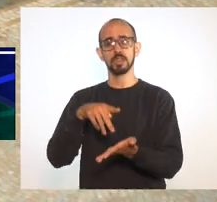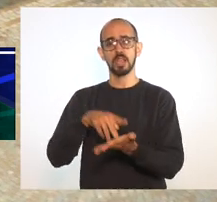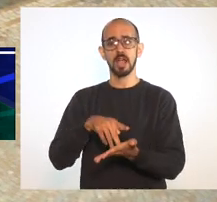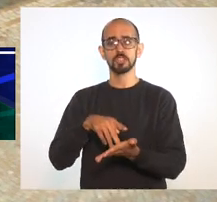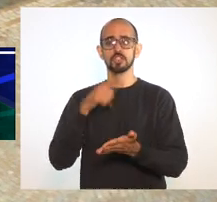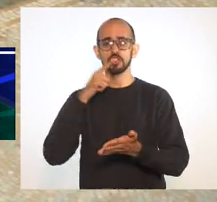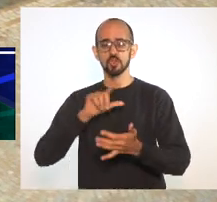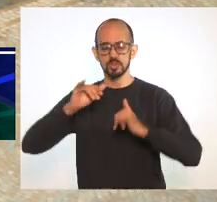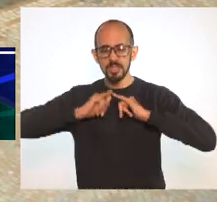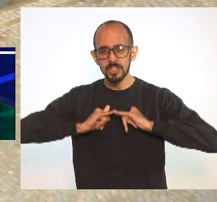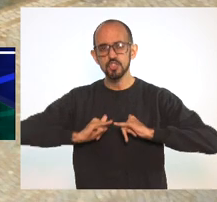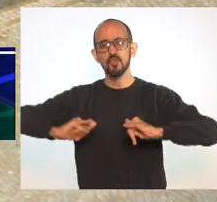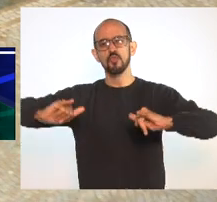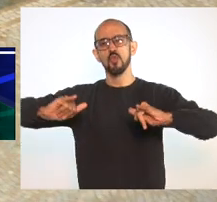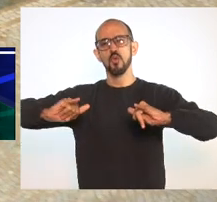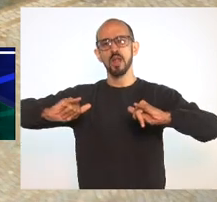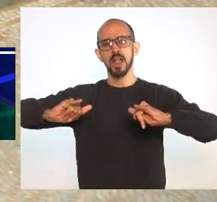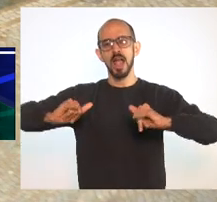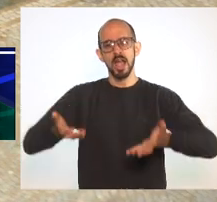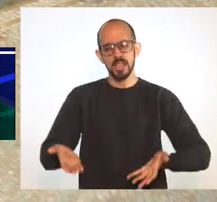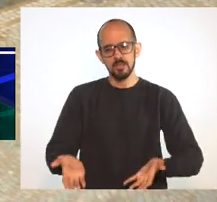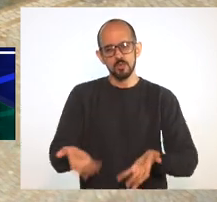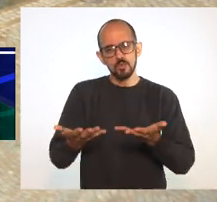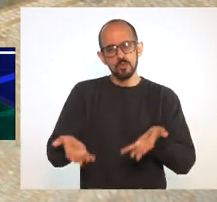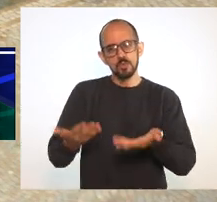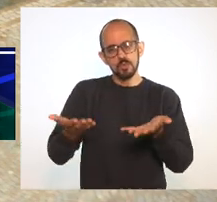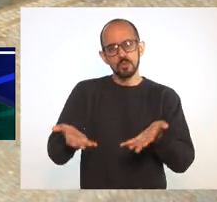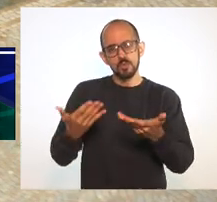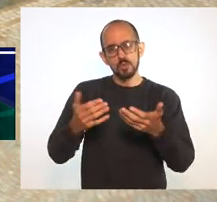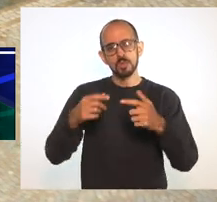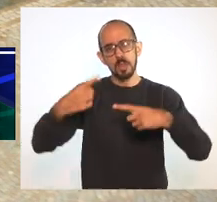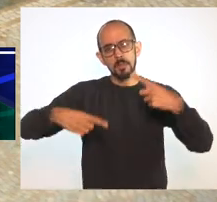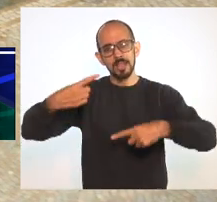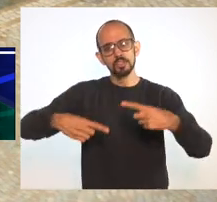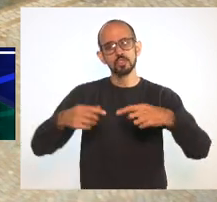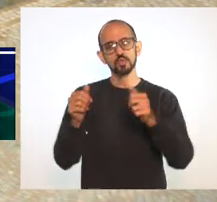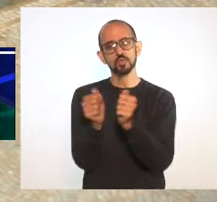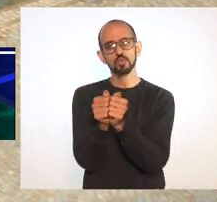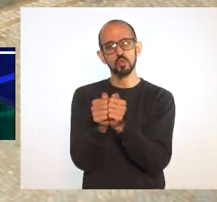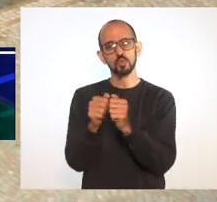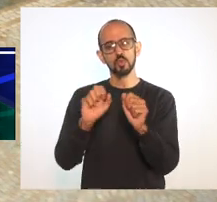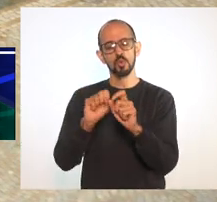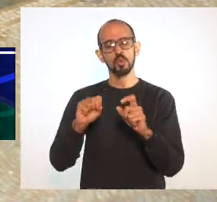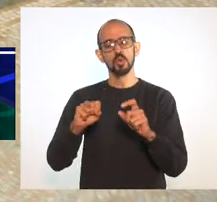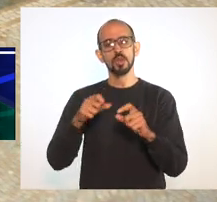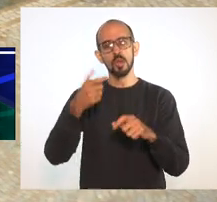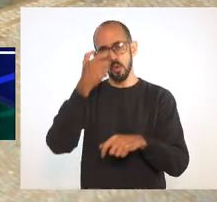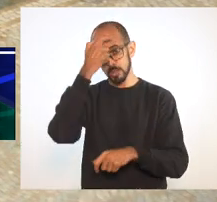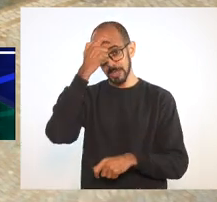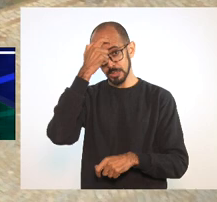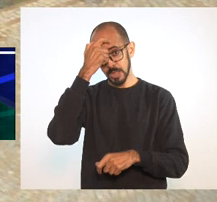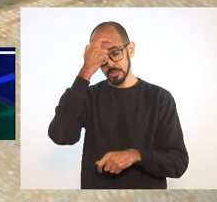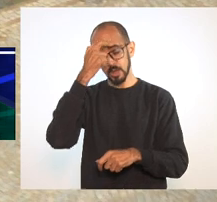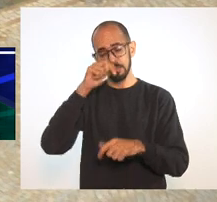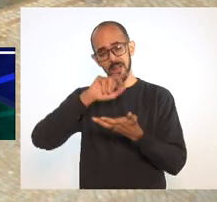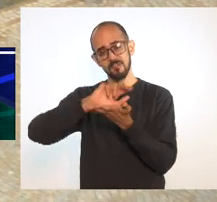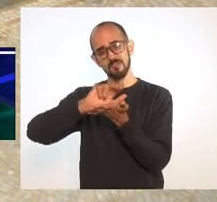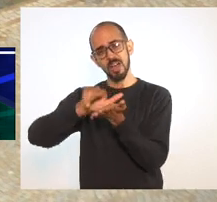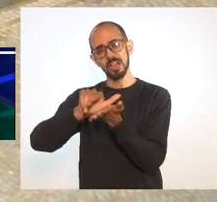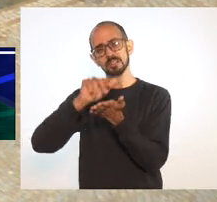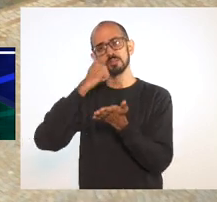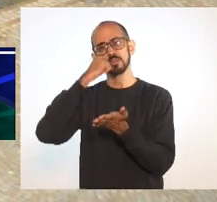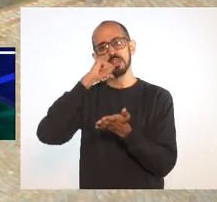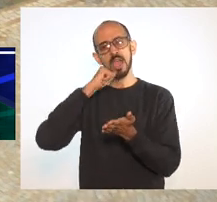será divulgado, comentado, debatido, levando a conscientização para tantas mulheres que às vezes